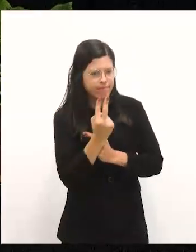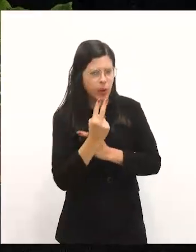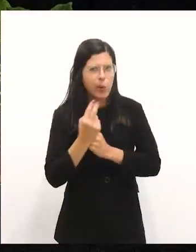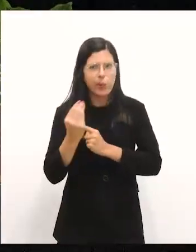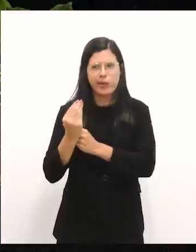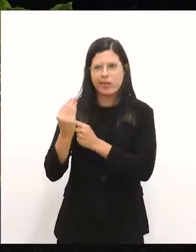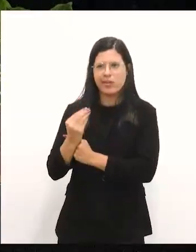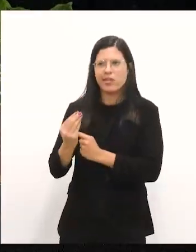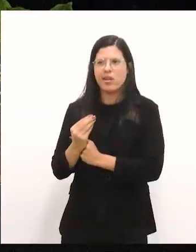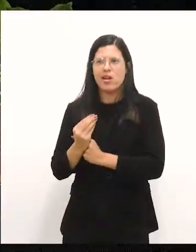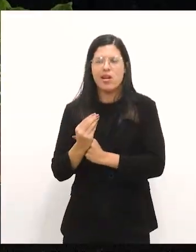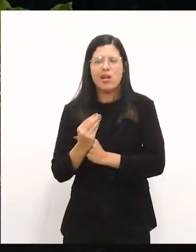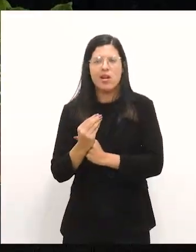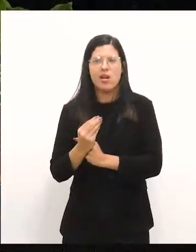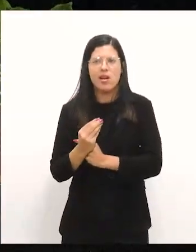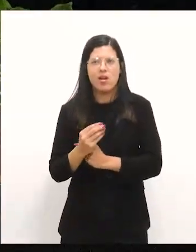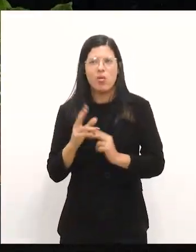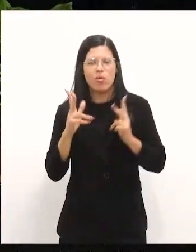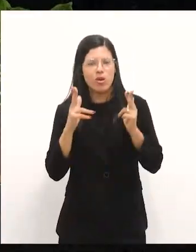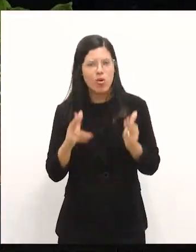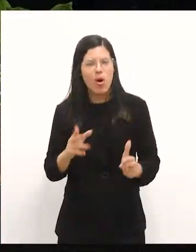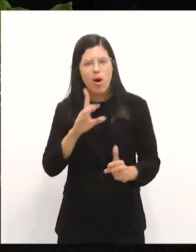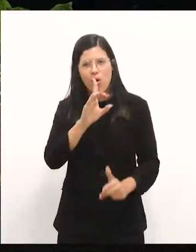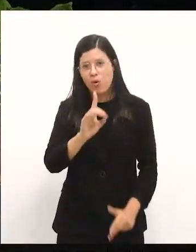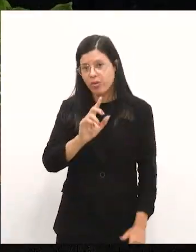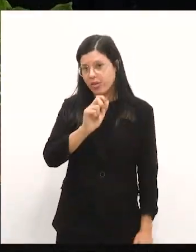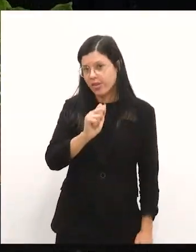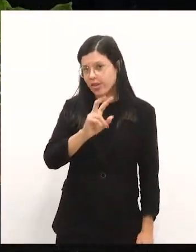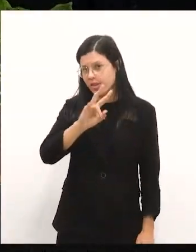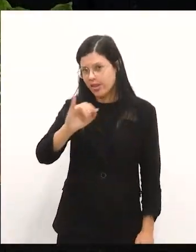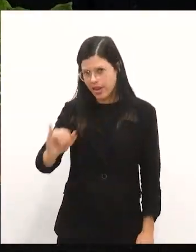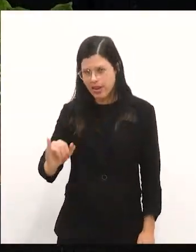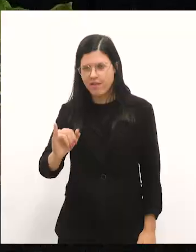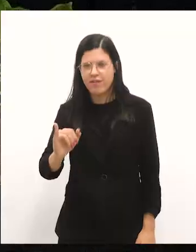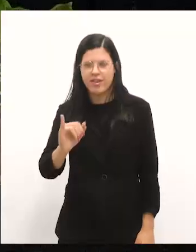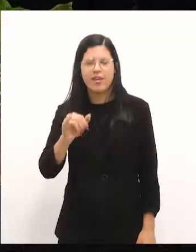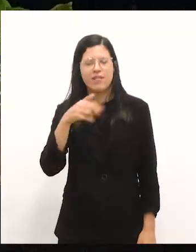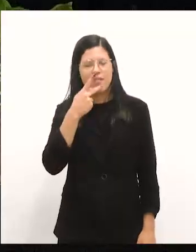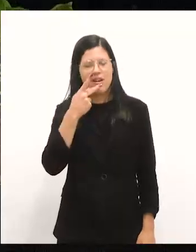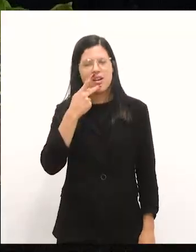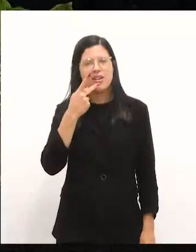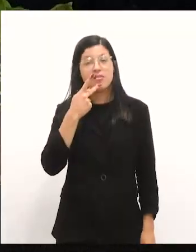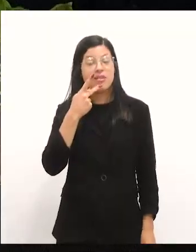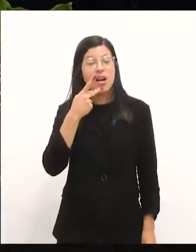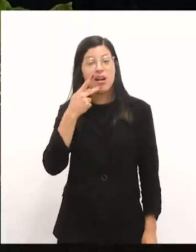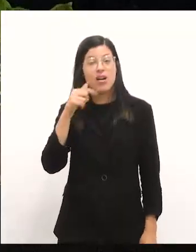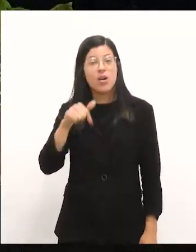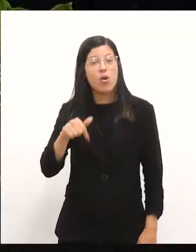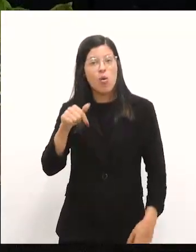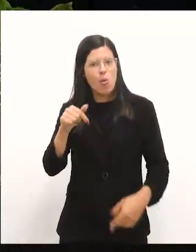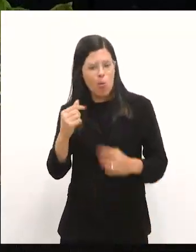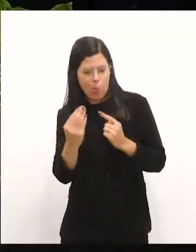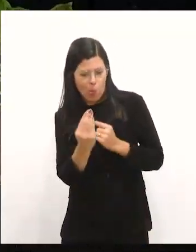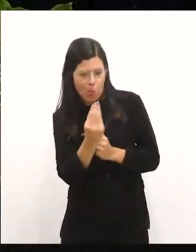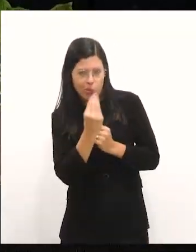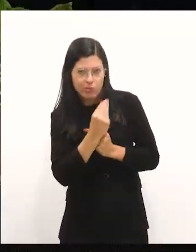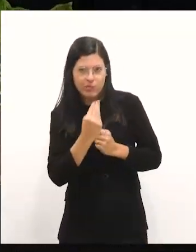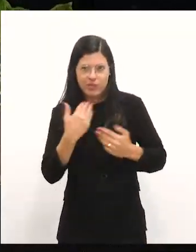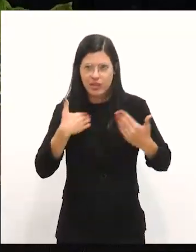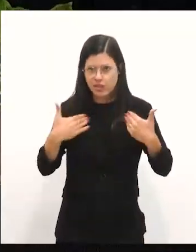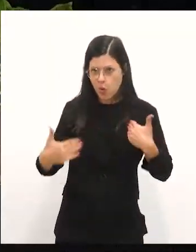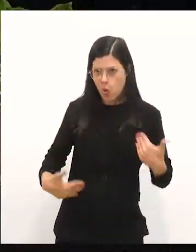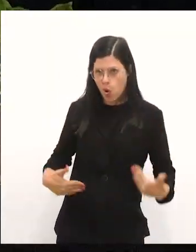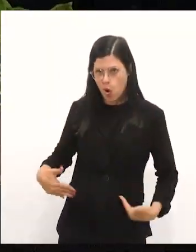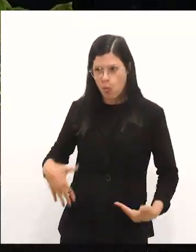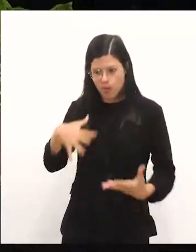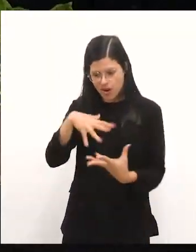você, ou como a nossa fonte Devidasi Hare Krishna costuma dizer, cuide deste corpo que ora